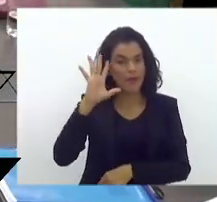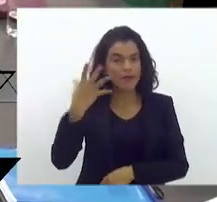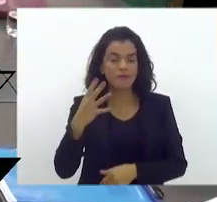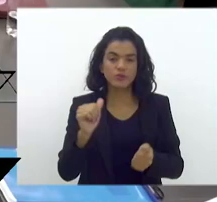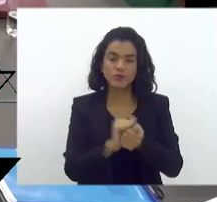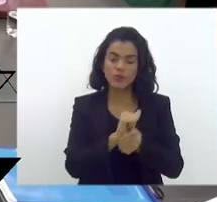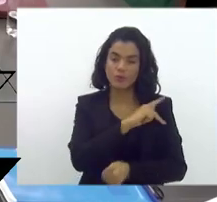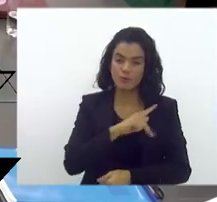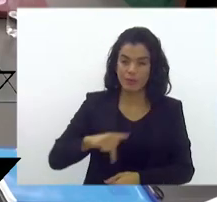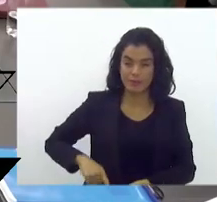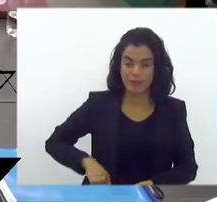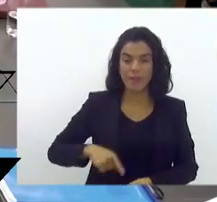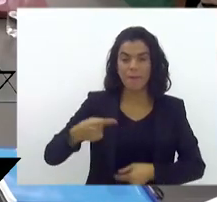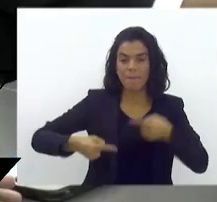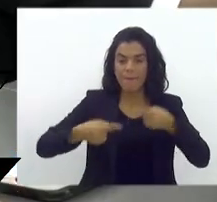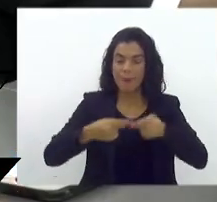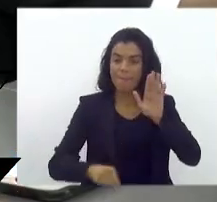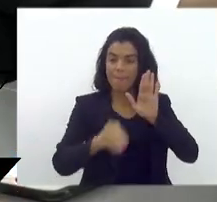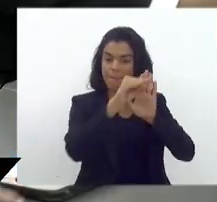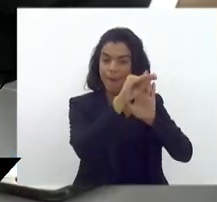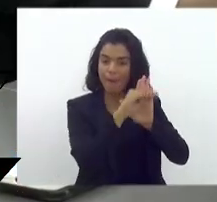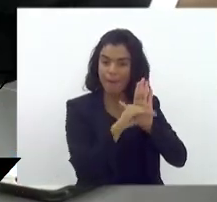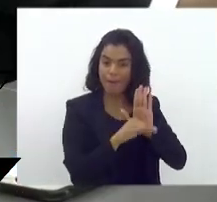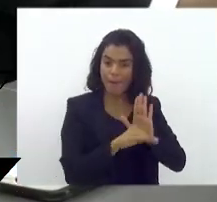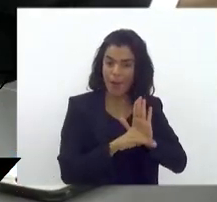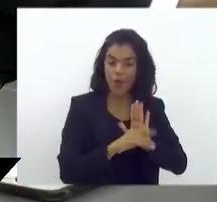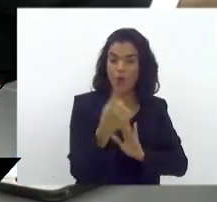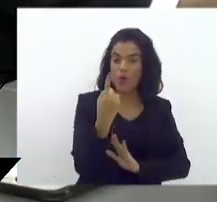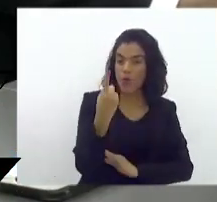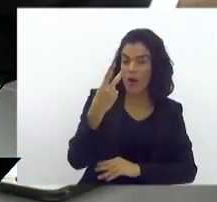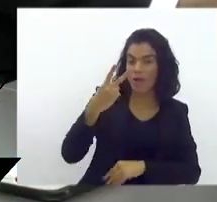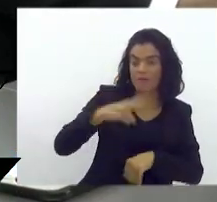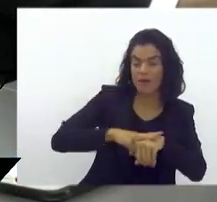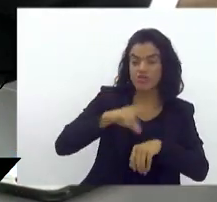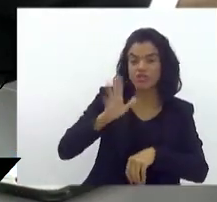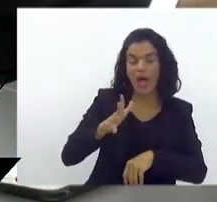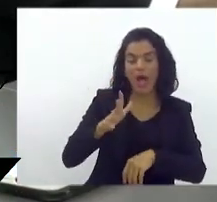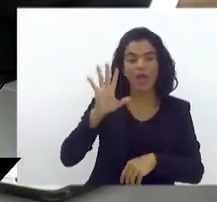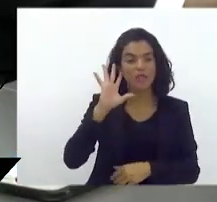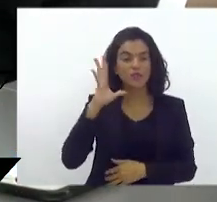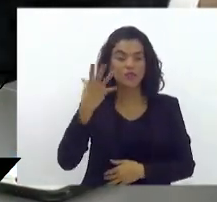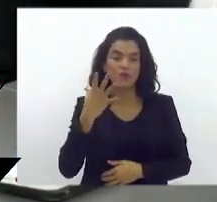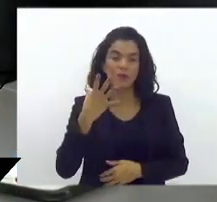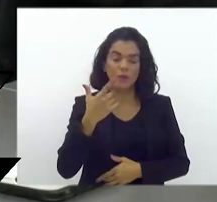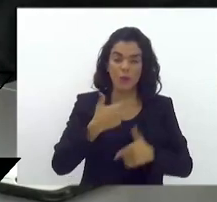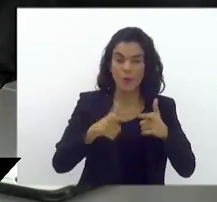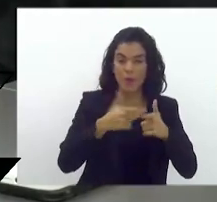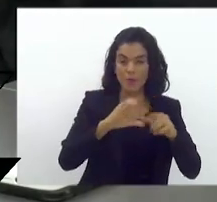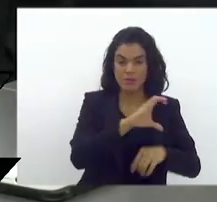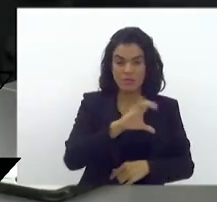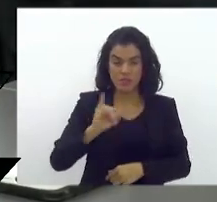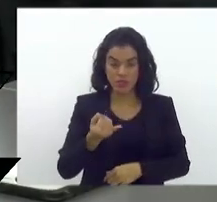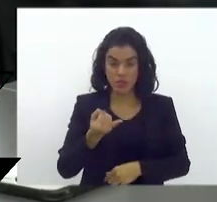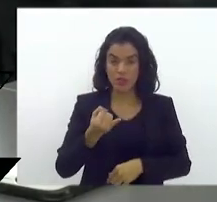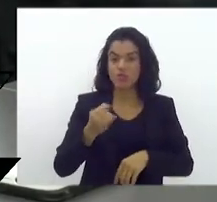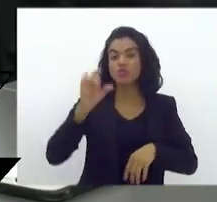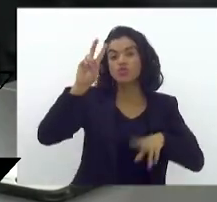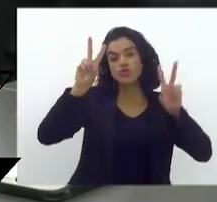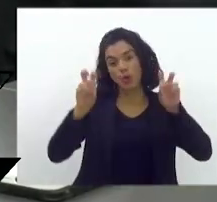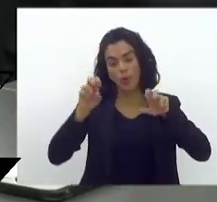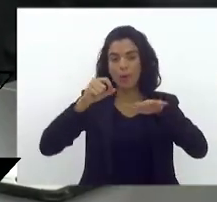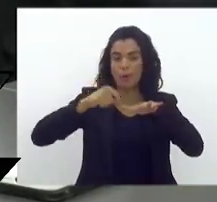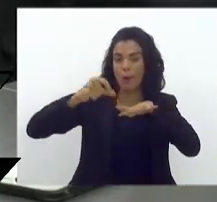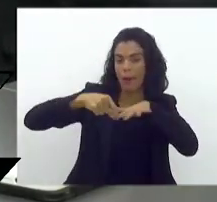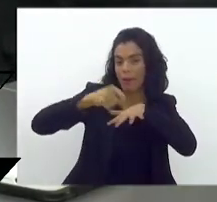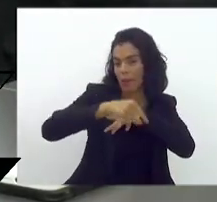que coloque em pauta o mais breve possível, uma vez ultrapassada a discussão na CCJ. A questão do plantio ou não